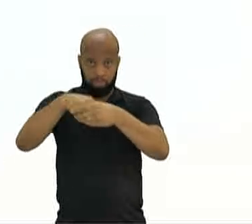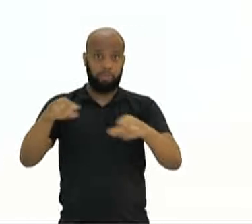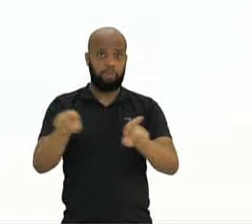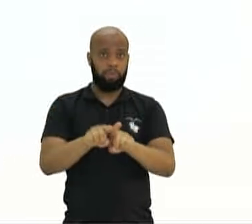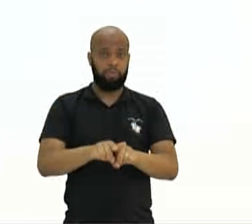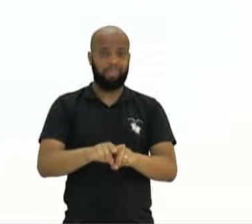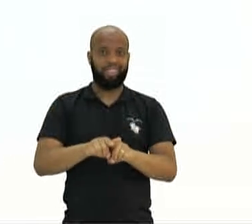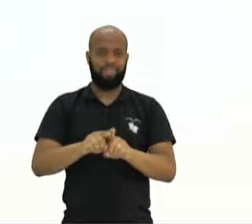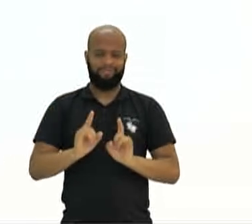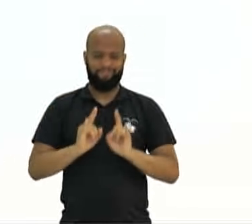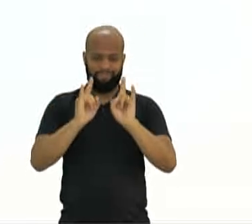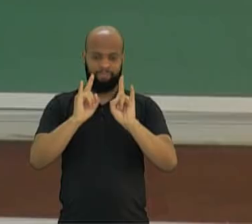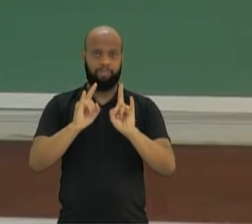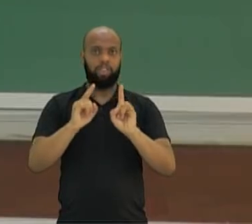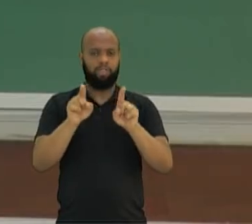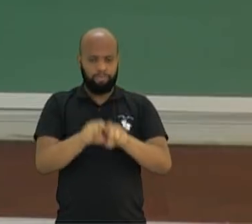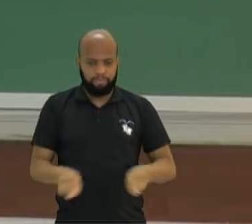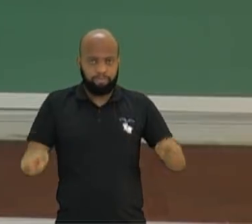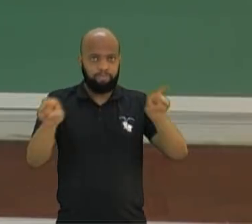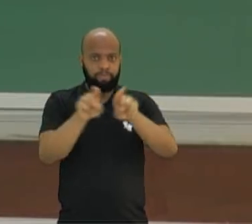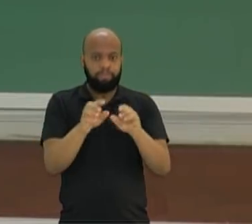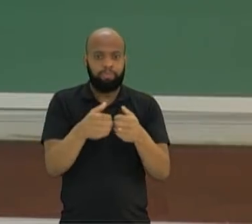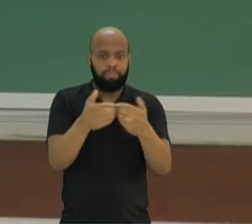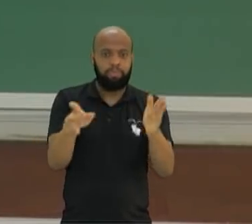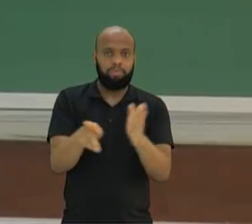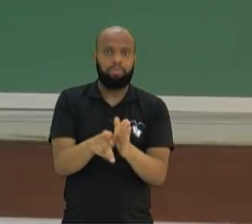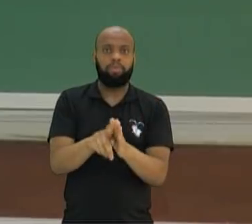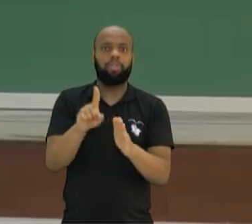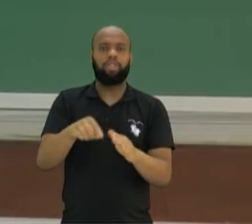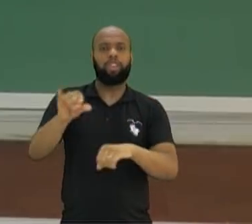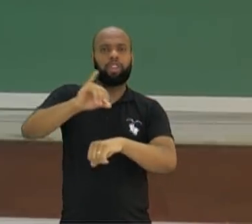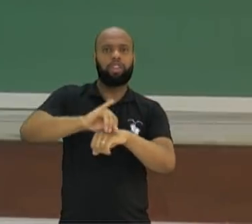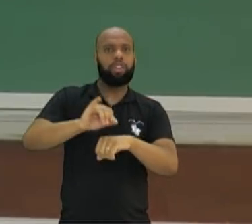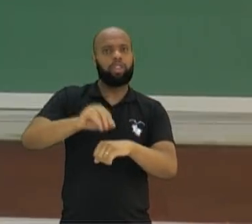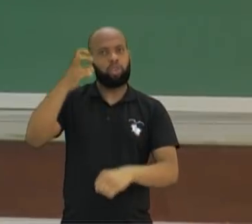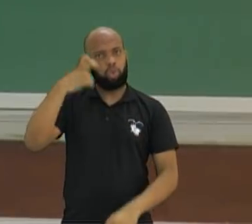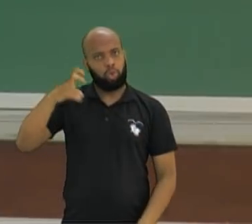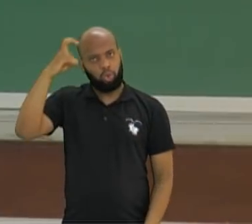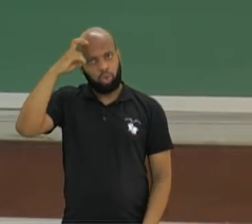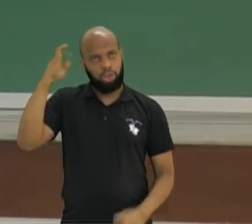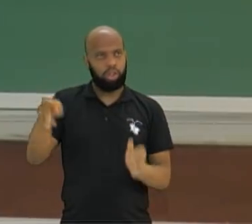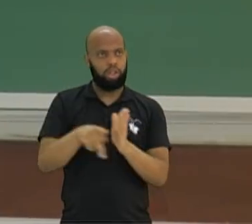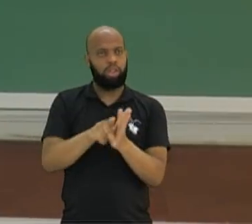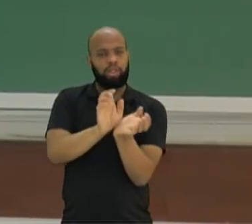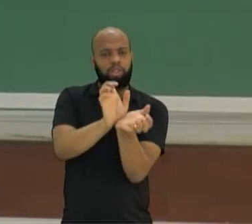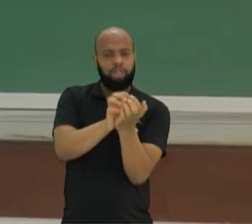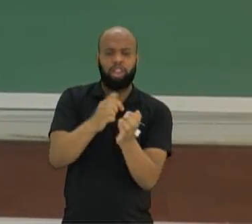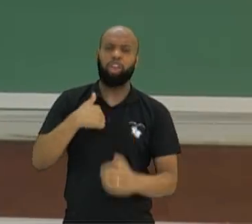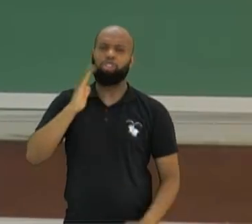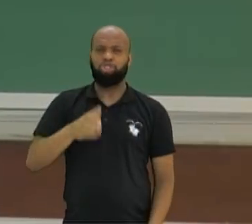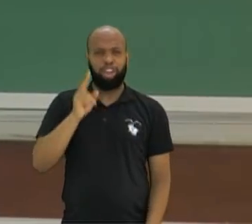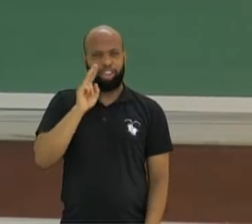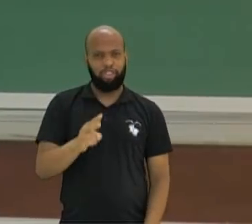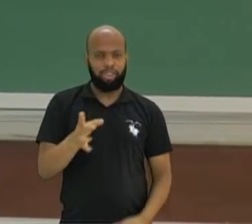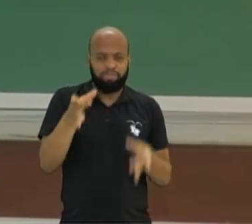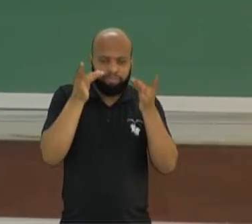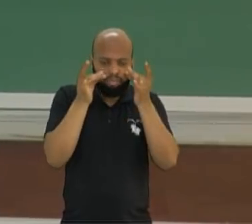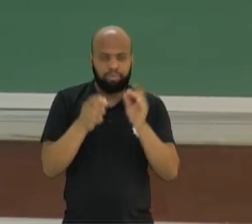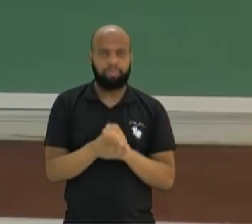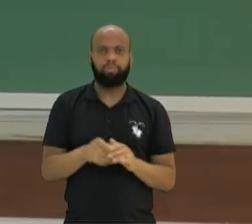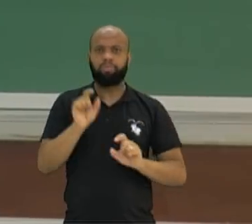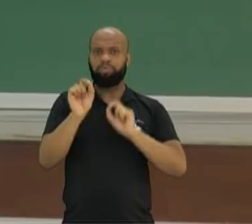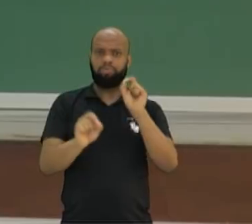prédio foi restaurado, atualmente abriga o Centro Cultural Judaico de Pernambuco. Passei na frente dele. E aí, qual é o motivo que levou a administração